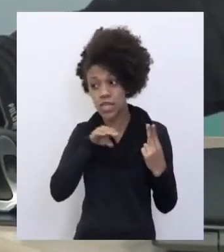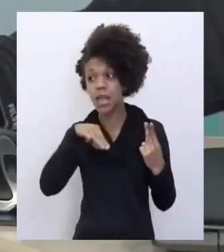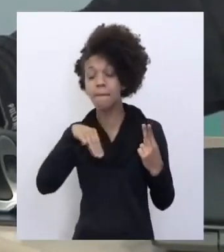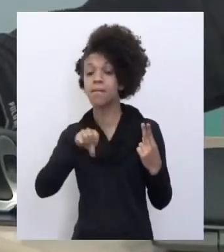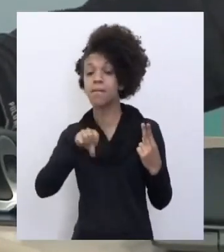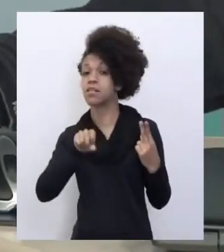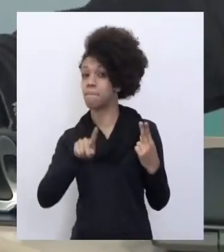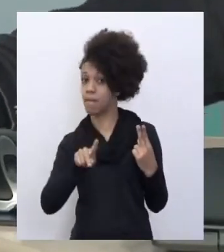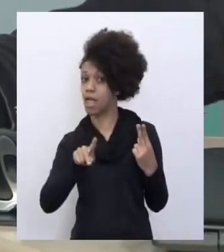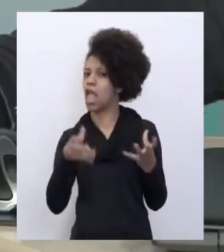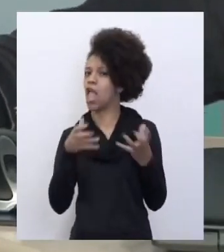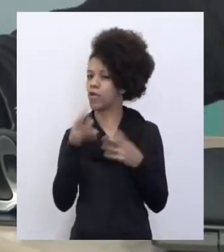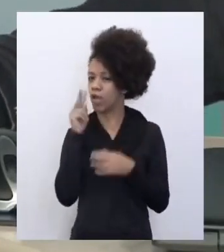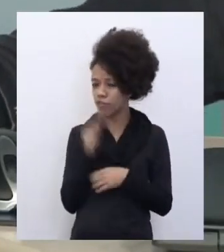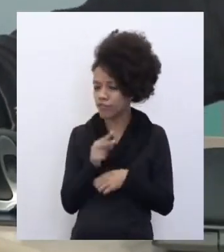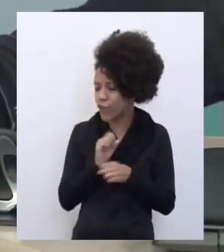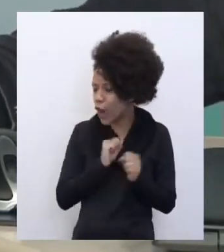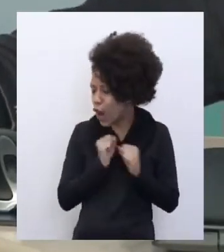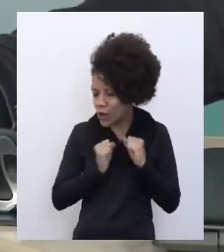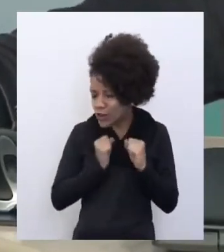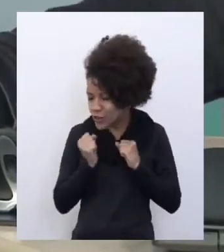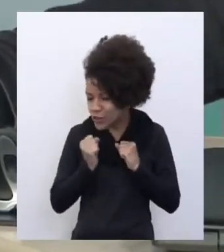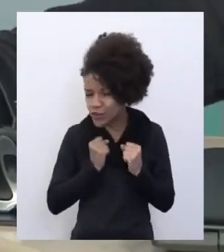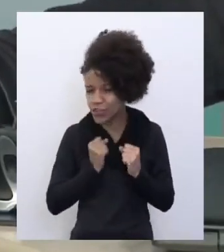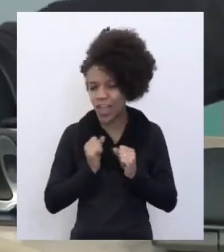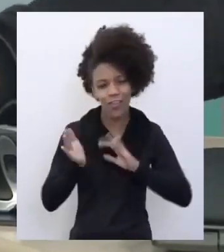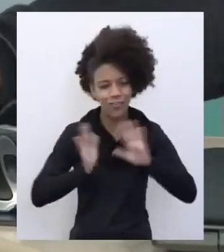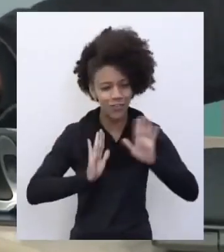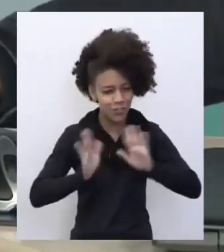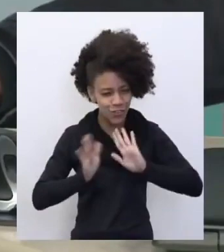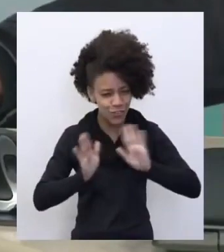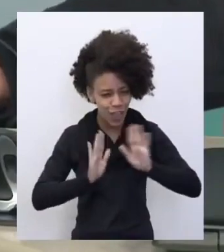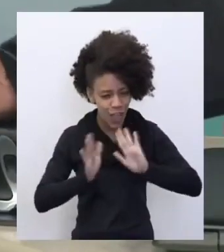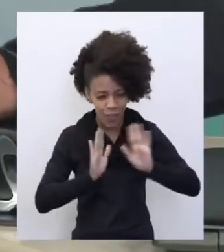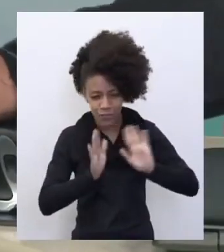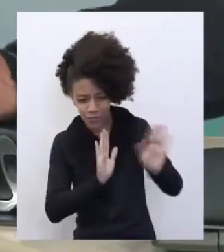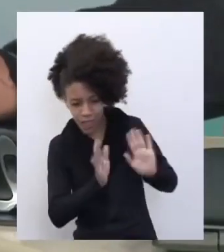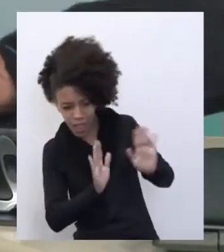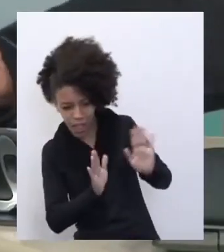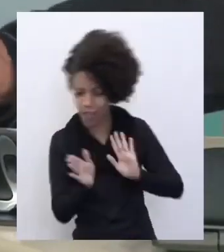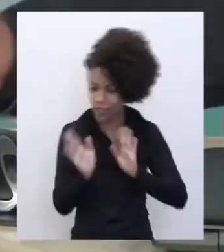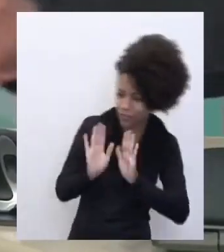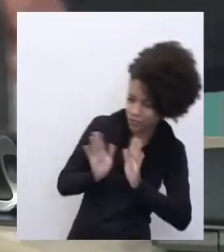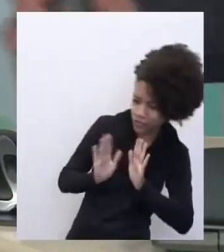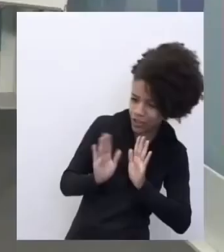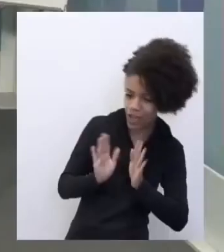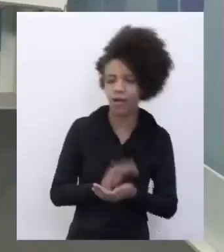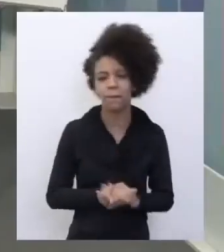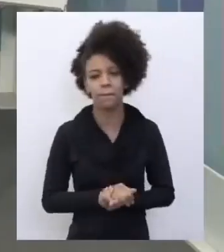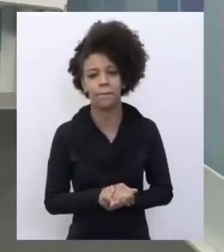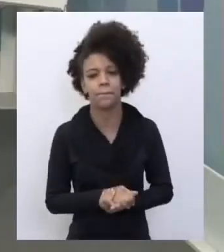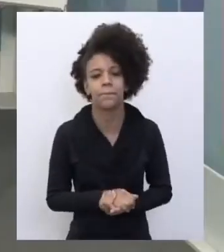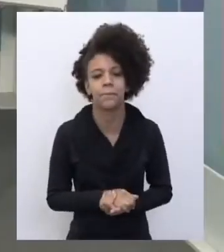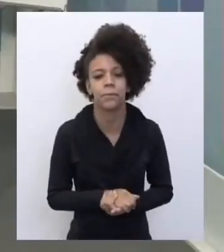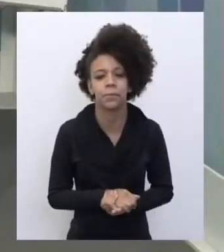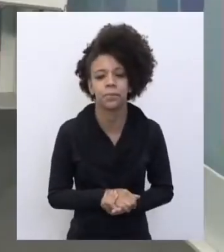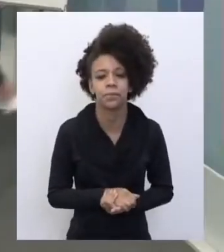EuNoCMSP. Eu quero ver, estou doidinha para ver. Tchau, dona Cola. Tchau, meninas. Nos vemos. Tchau.